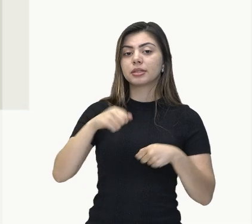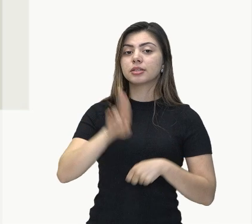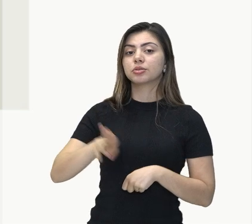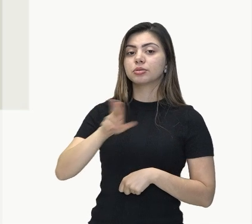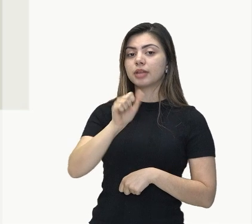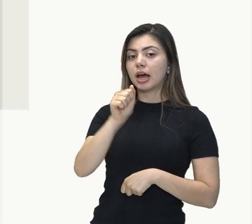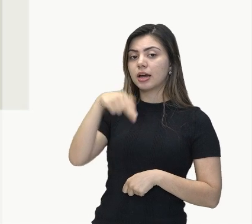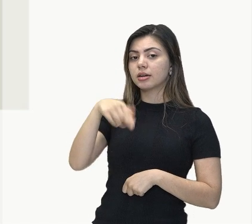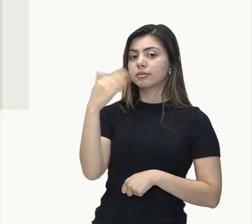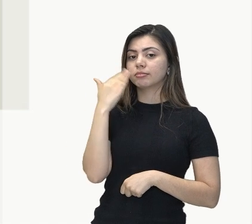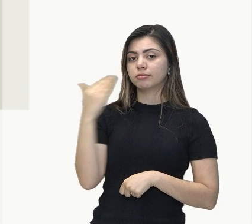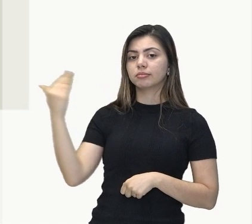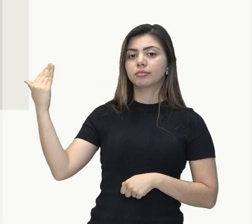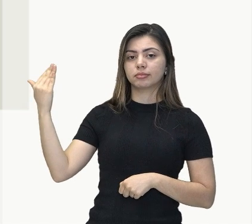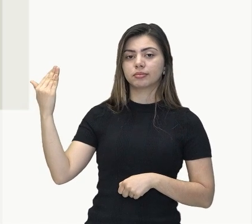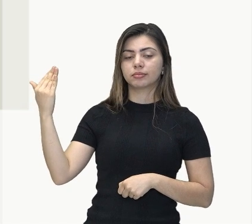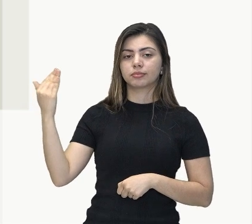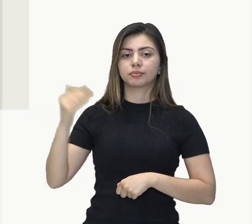daqui, ó,